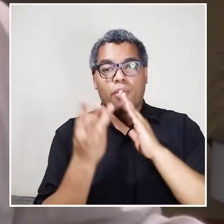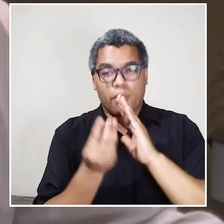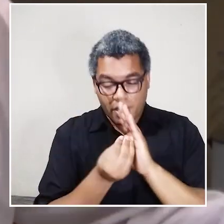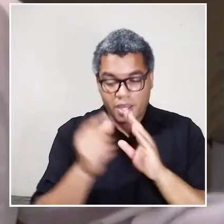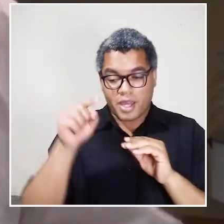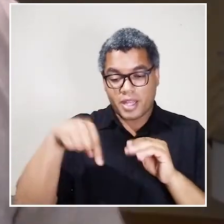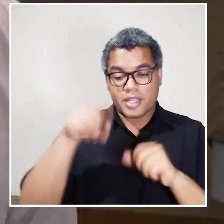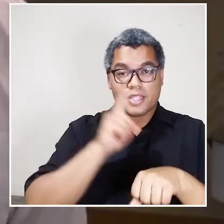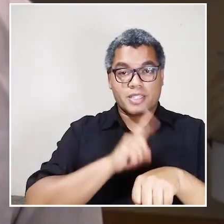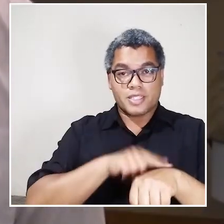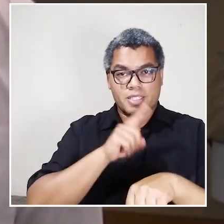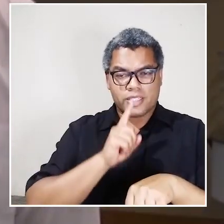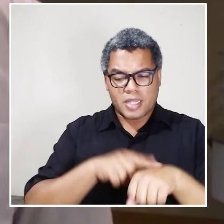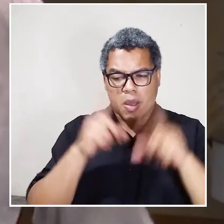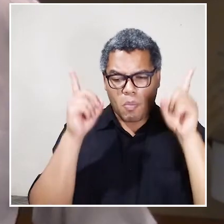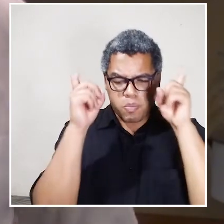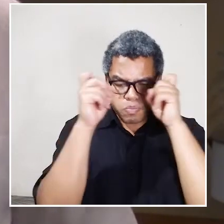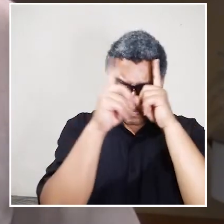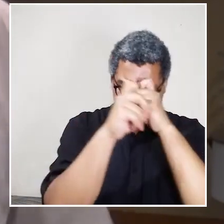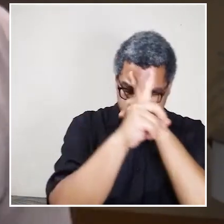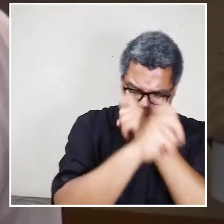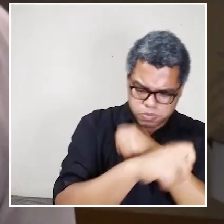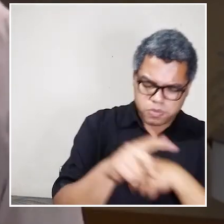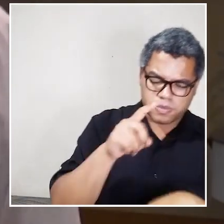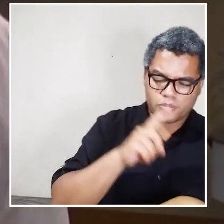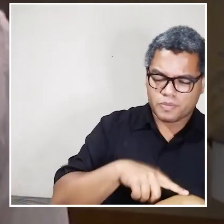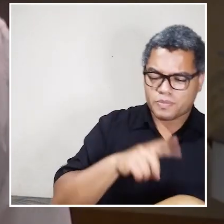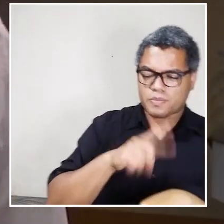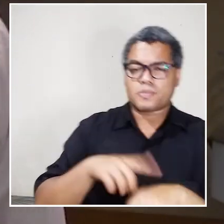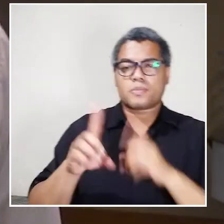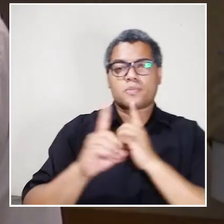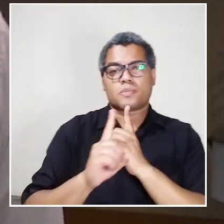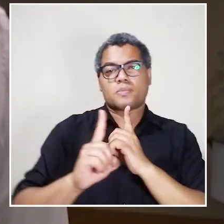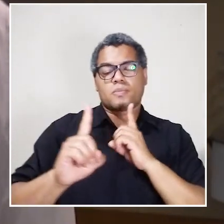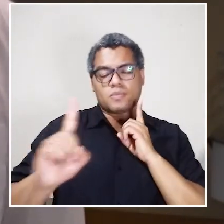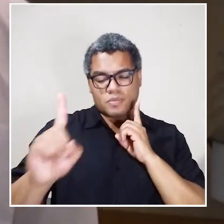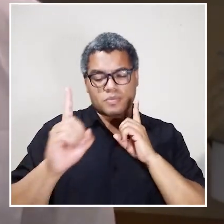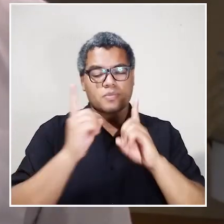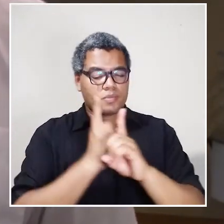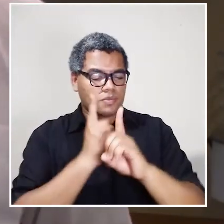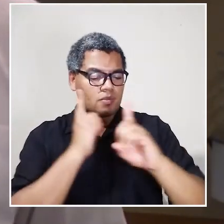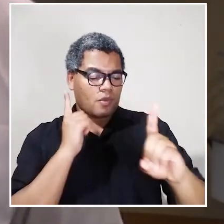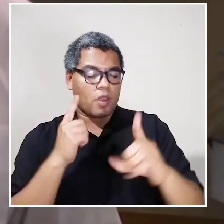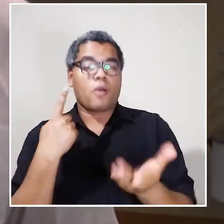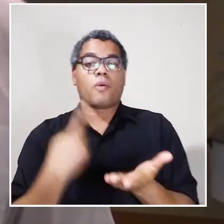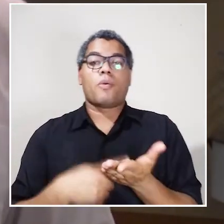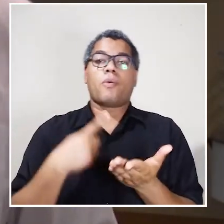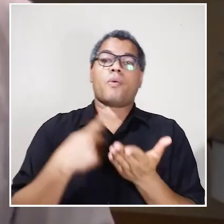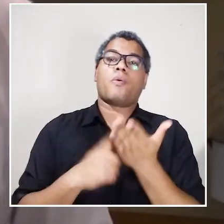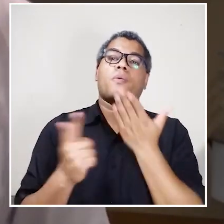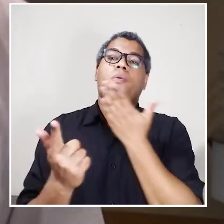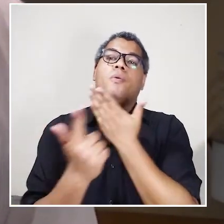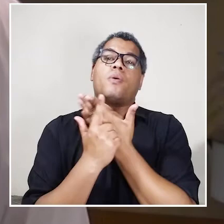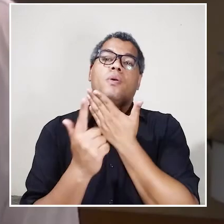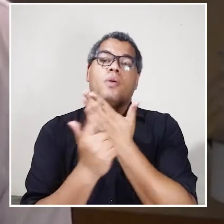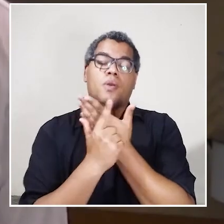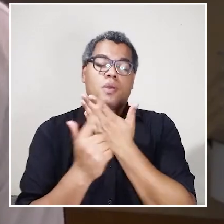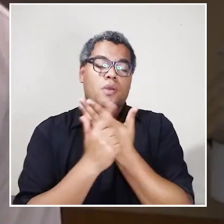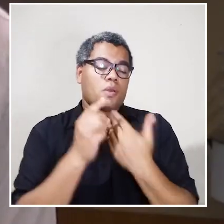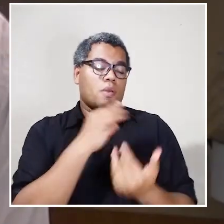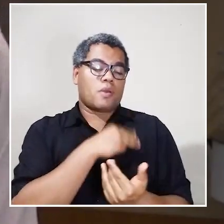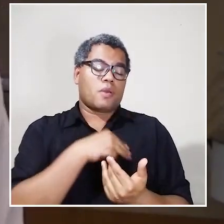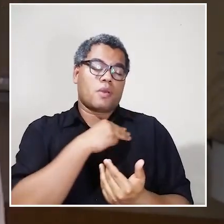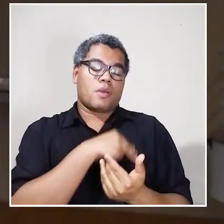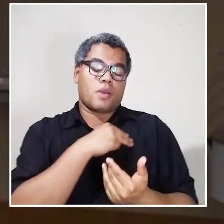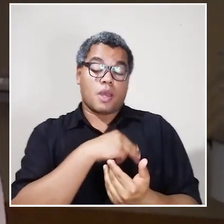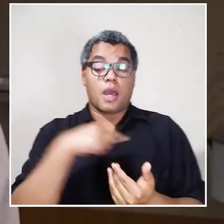tempos críticos, nesta hora de isolamento, cumprir o seu papel missional. A nós cabe anunciar o Evangelho